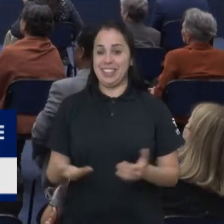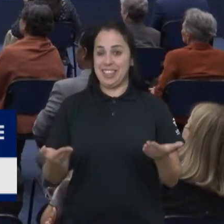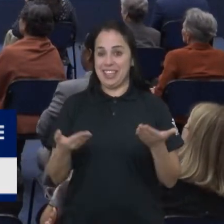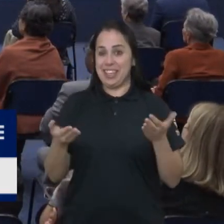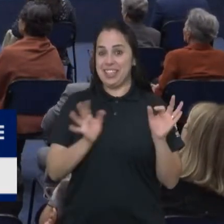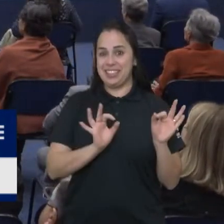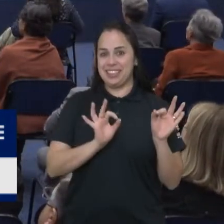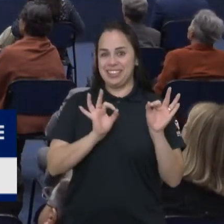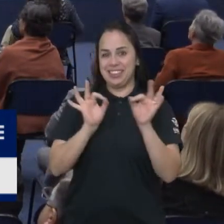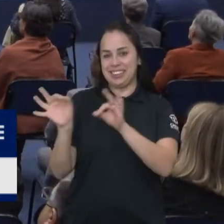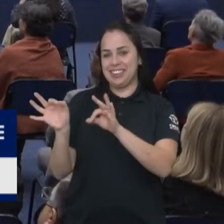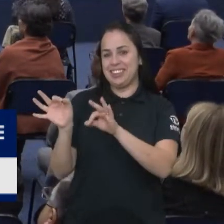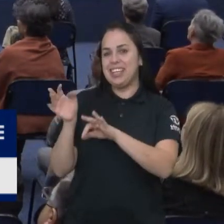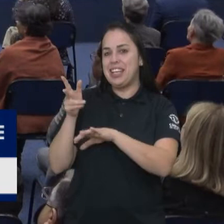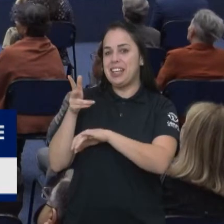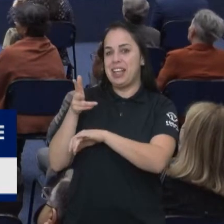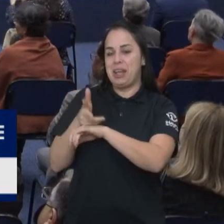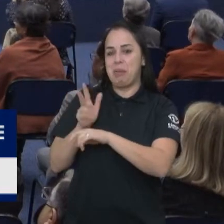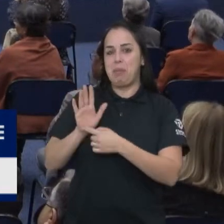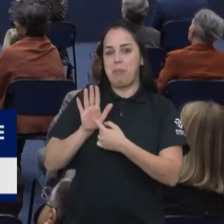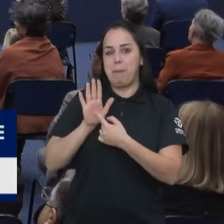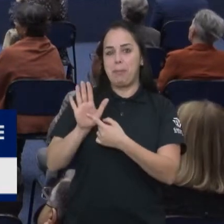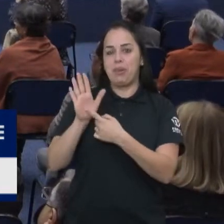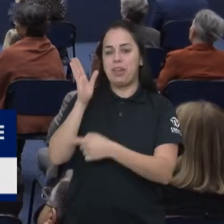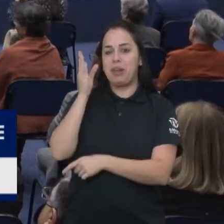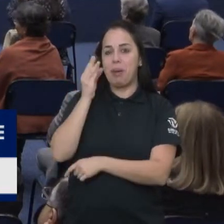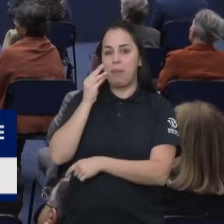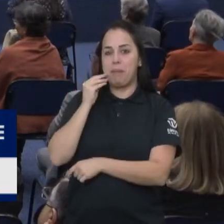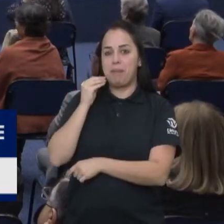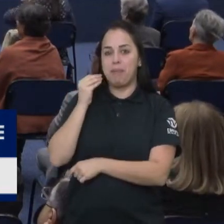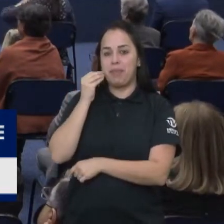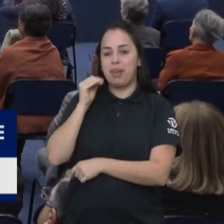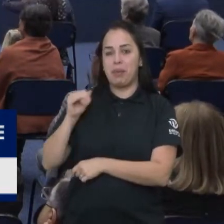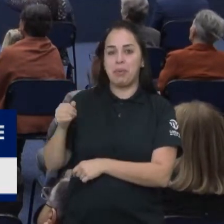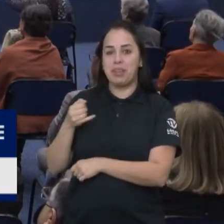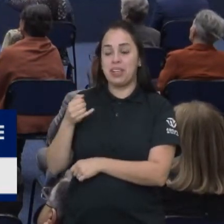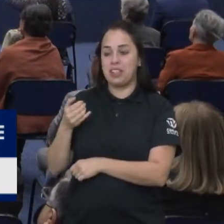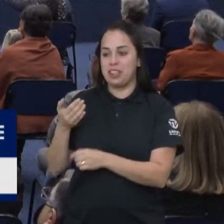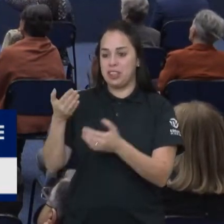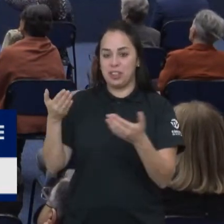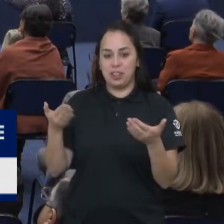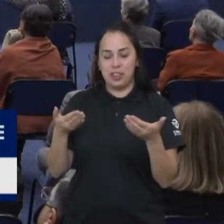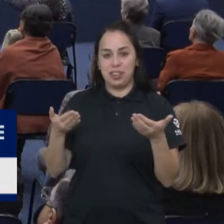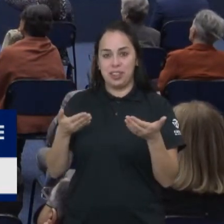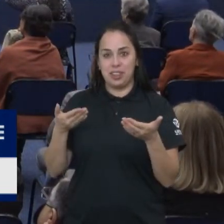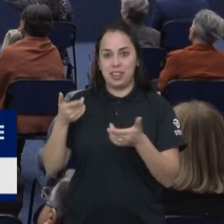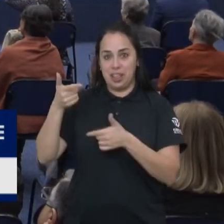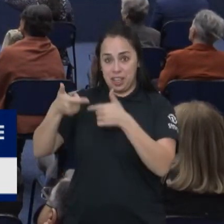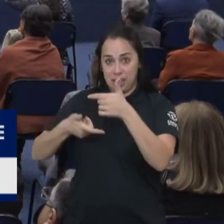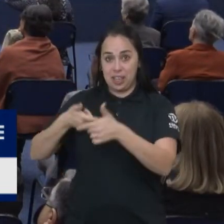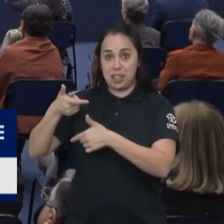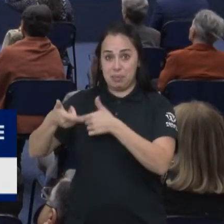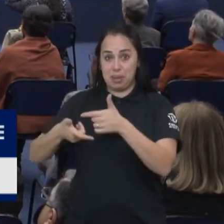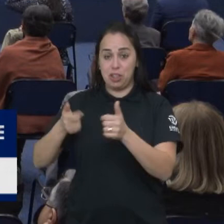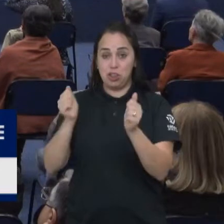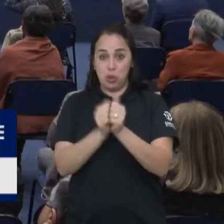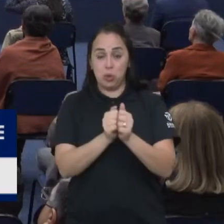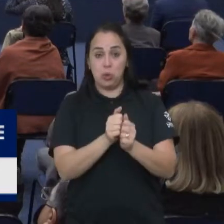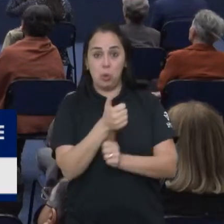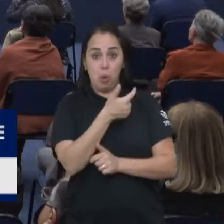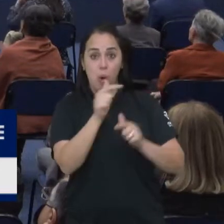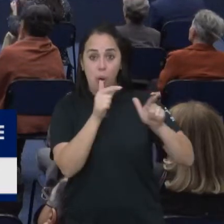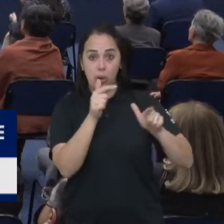Assistiremos a mais um vídeo, onde mostra o privilégio que o homenageado desta noite teve em trabalhar com alguns prefeitos de nossa